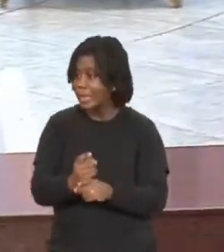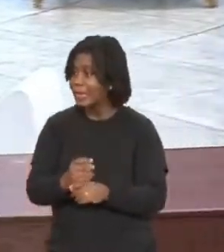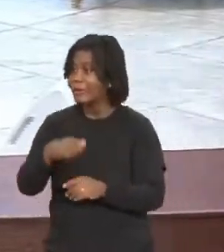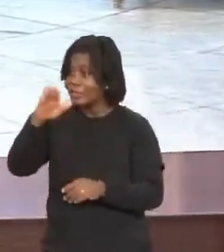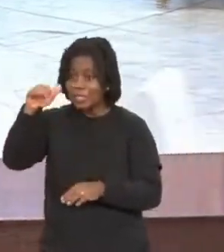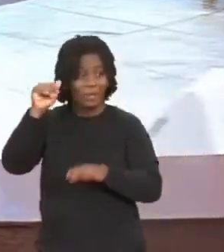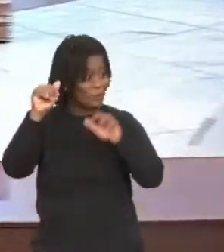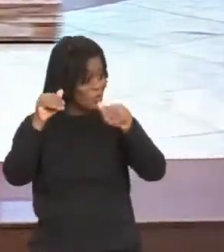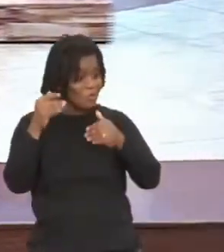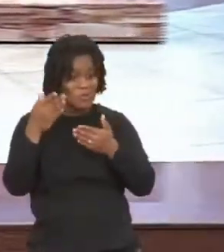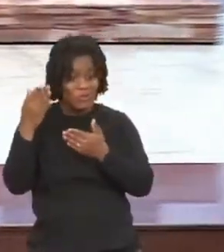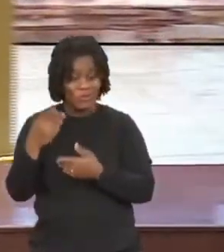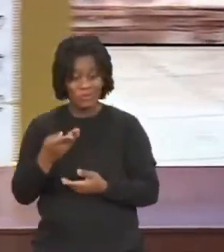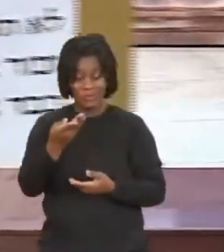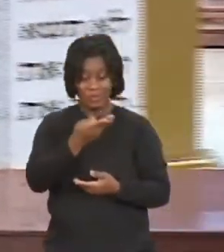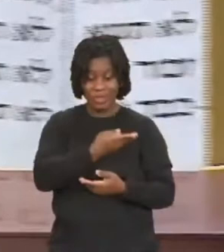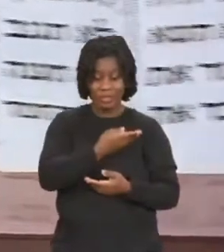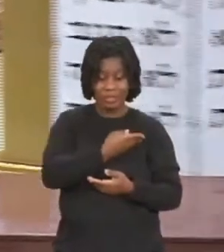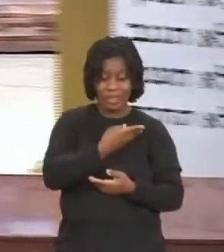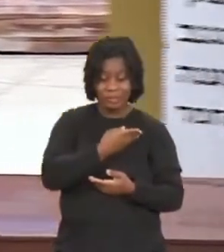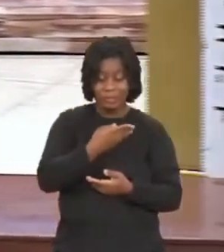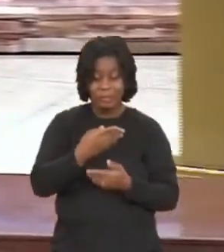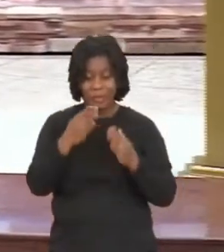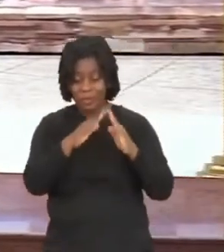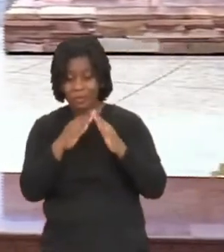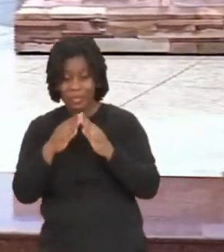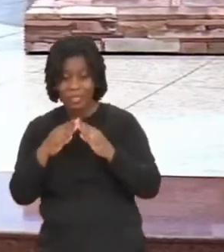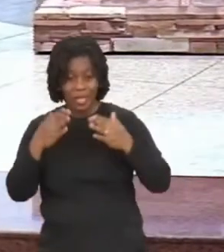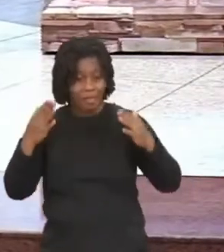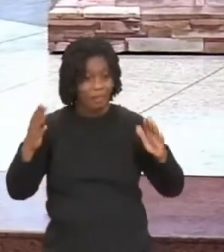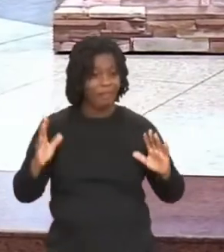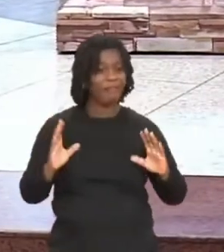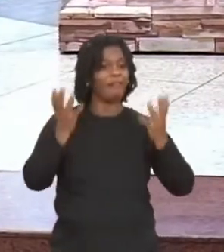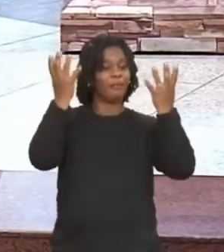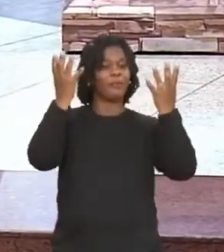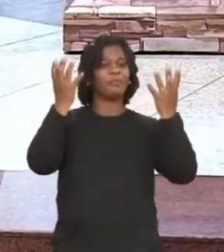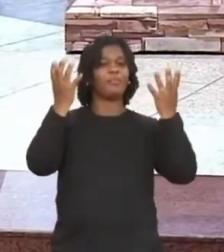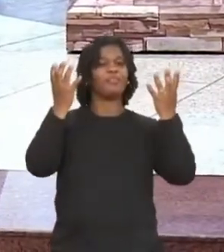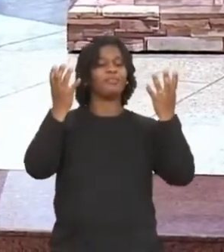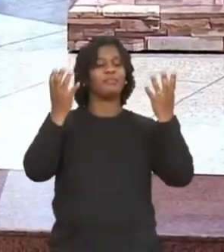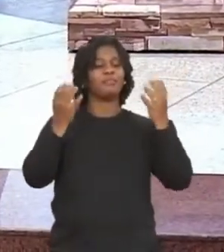as vizinhas, as amigas, e ela comemorou. Ei,